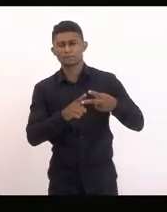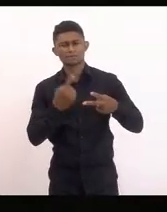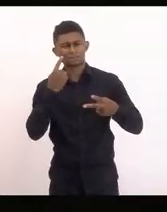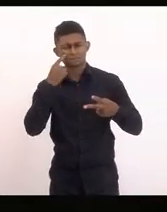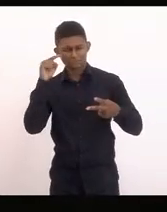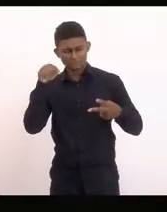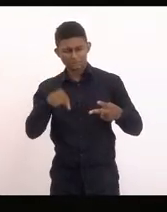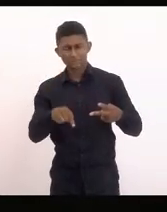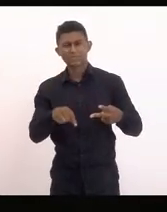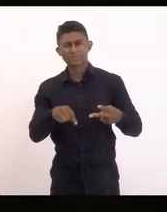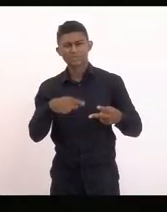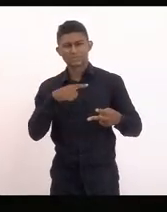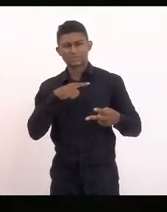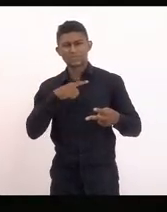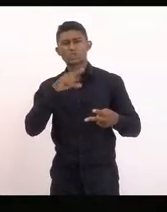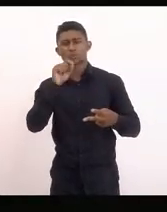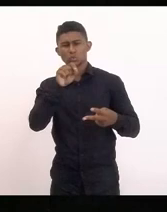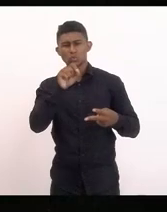uma ideia,